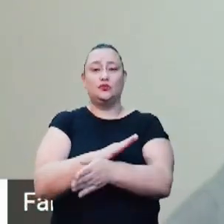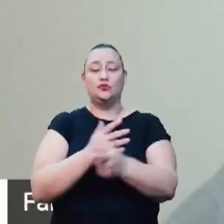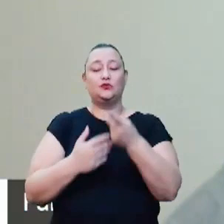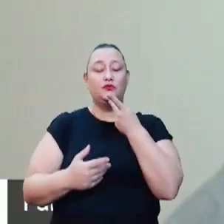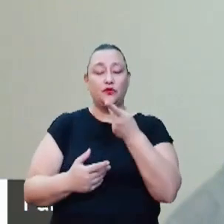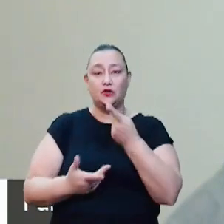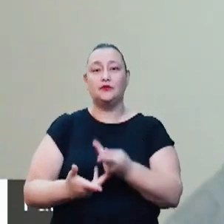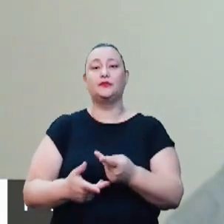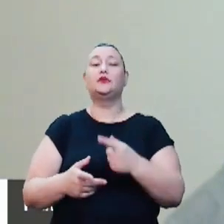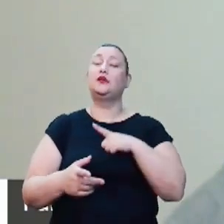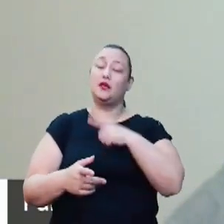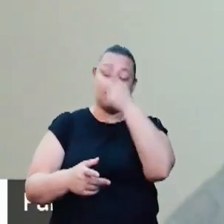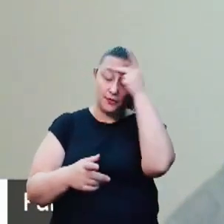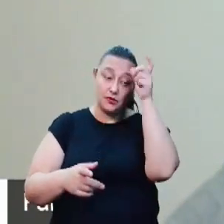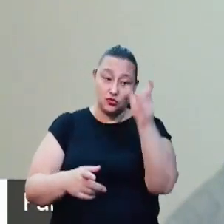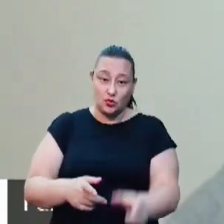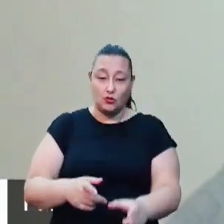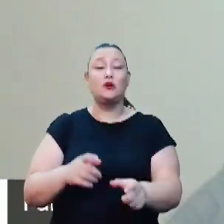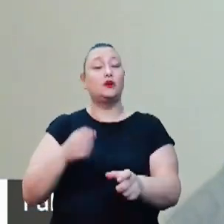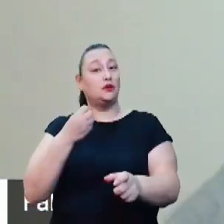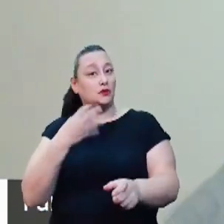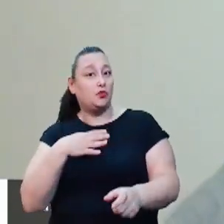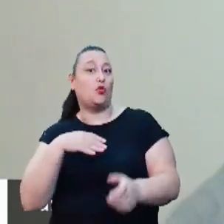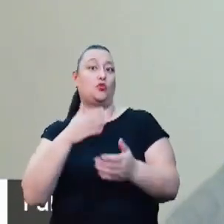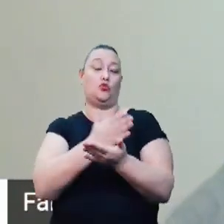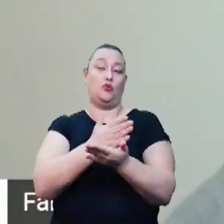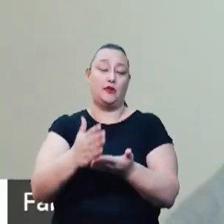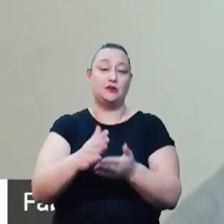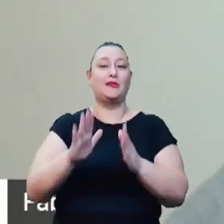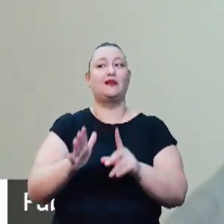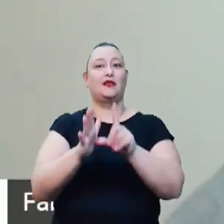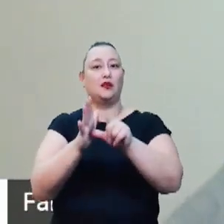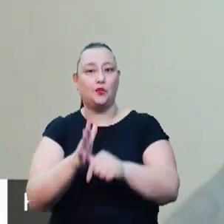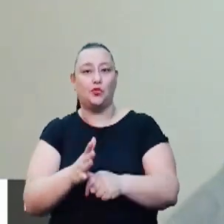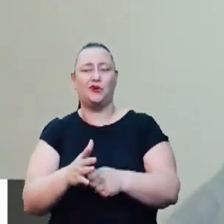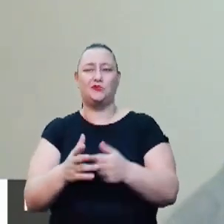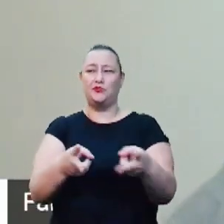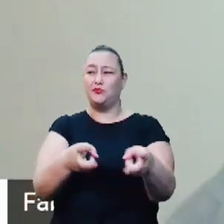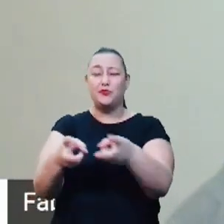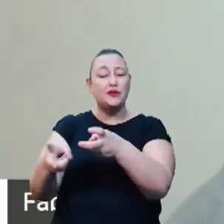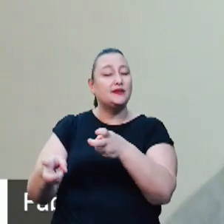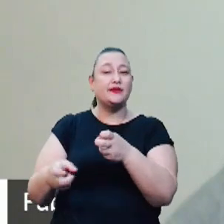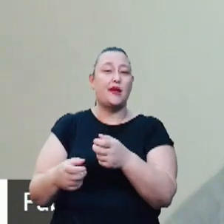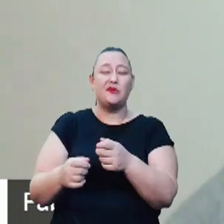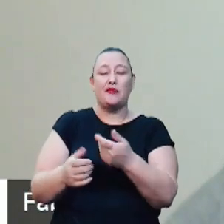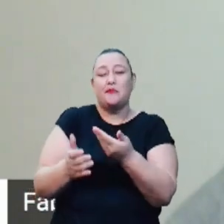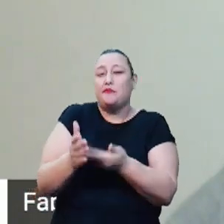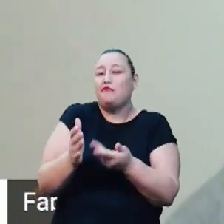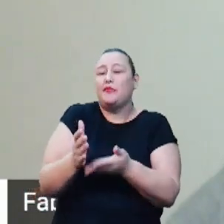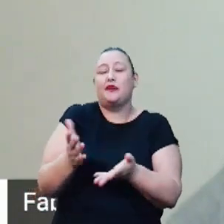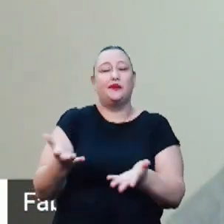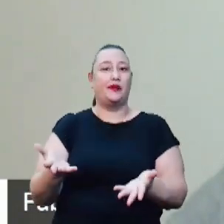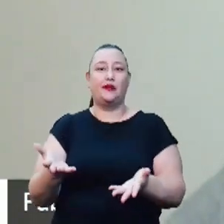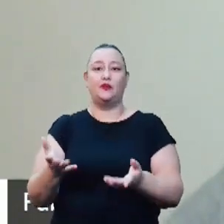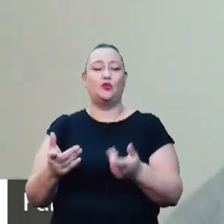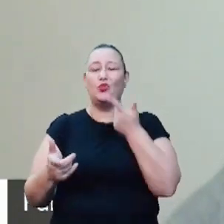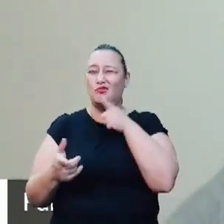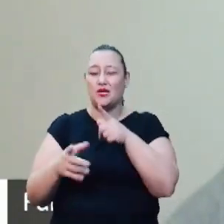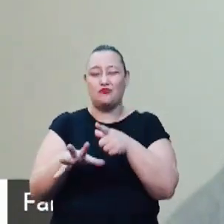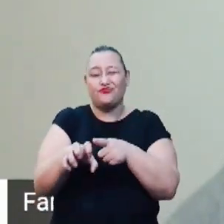alguns pacientes que pode funcionar no começo, mas depois de um tempo a gente vê que a toxina meio que vai perdendo o efeito.